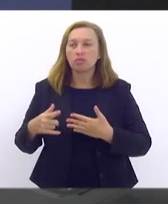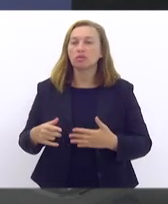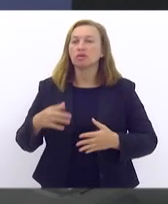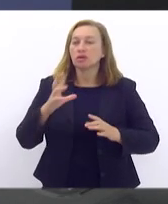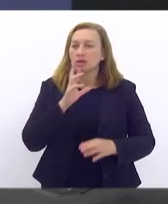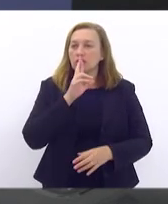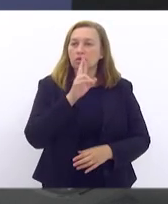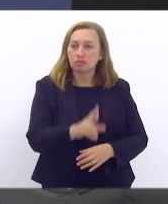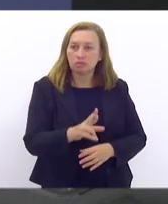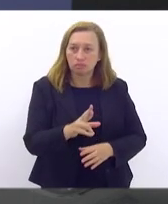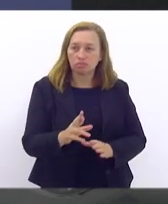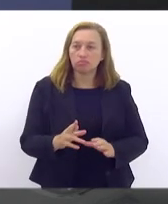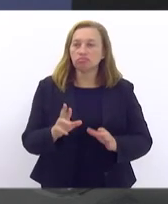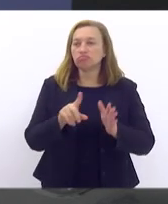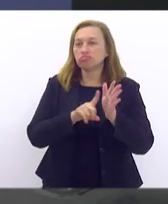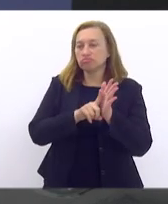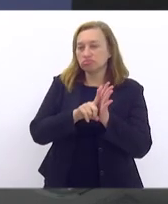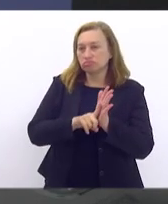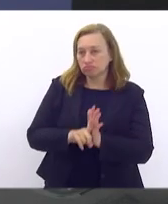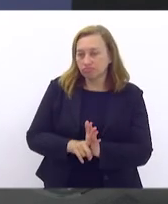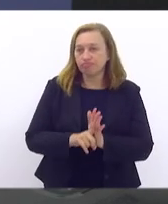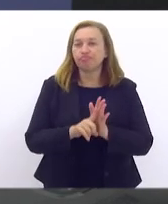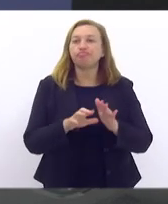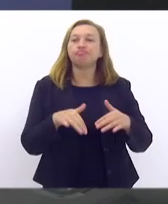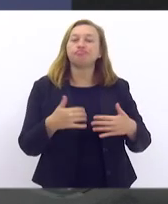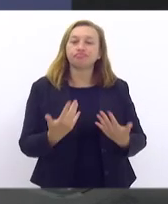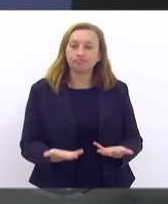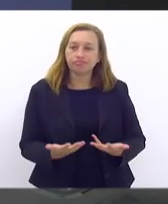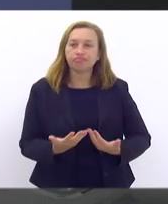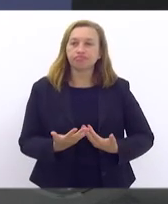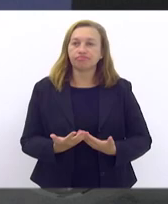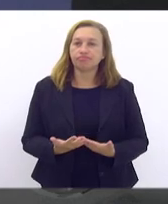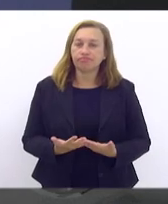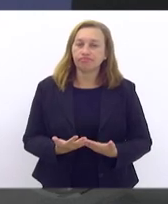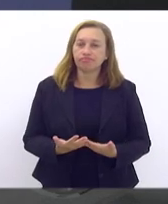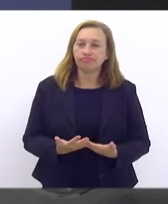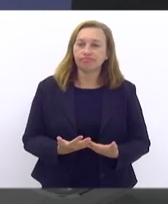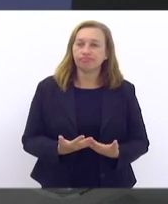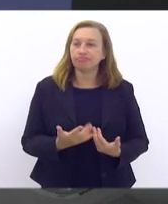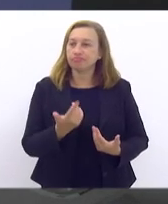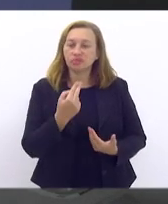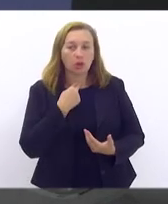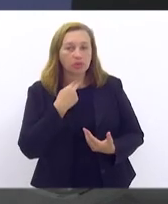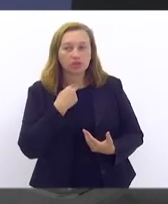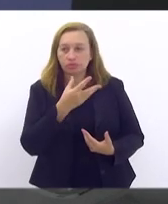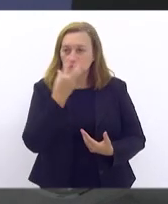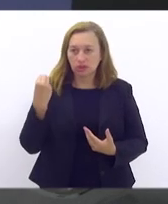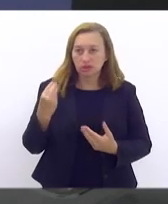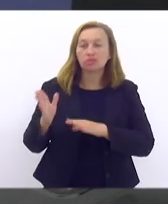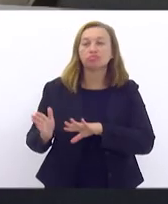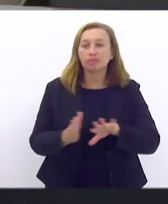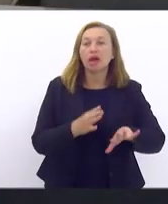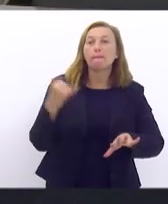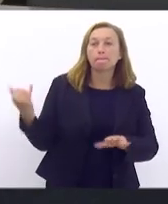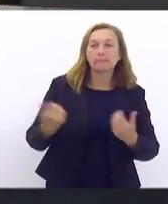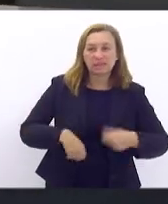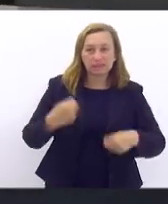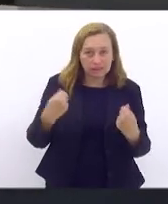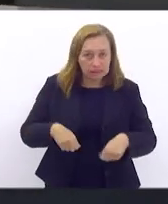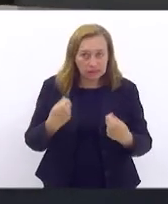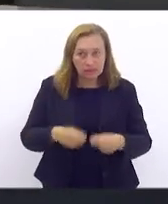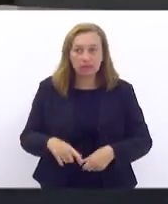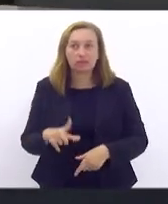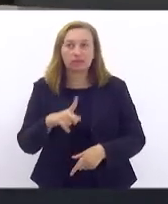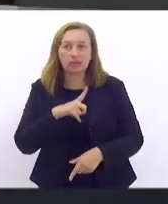dos exames. Ah, isso é uma coisa que é inegável. A gente precisa